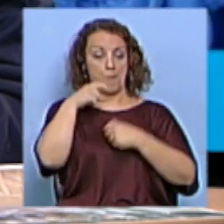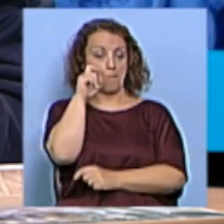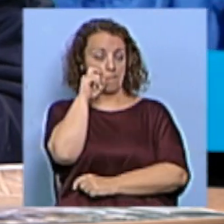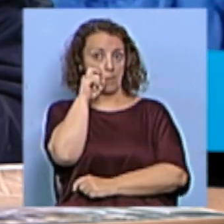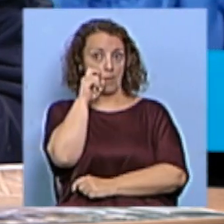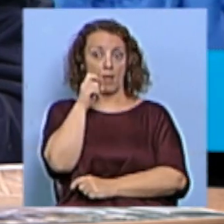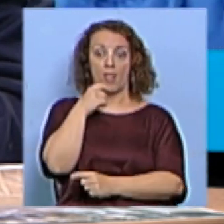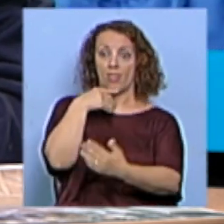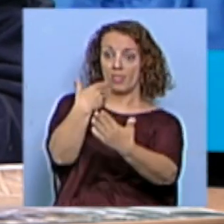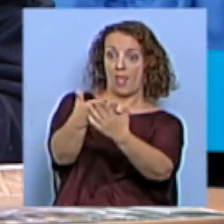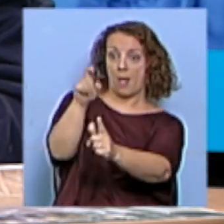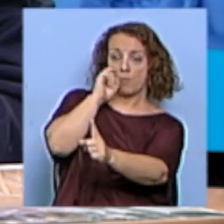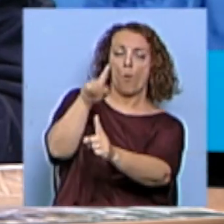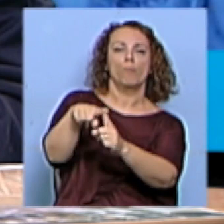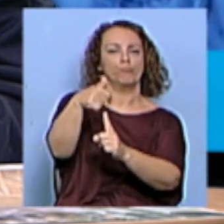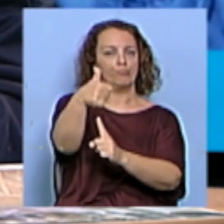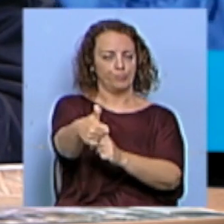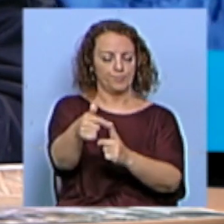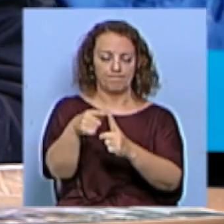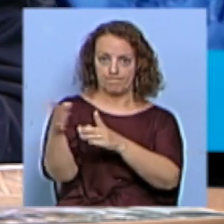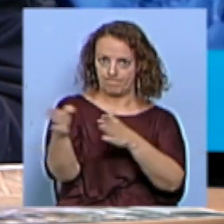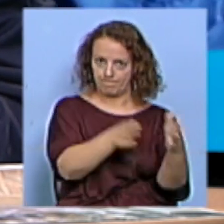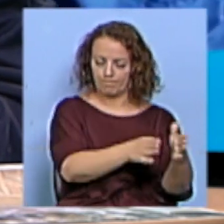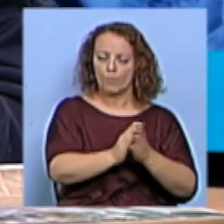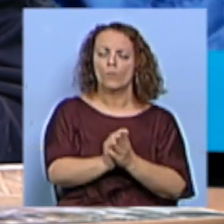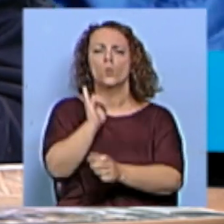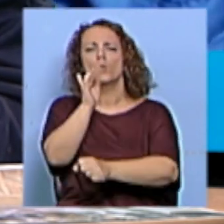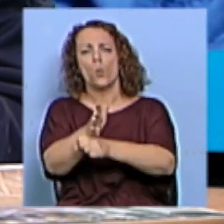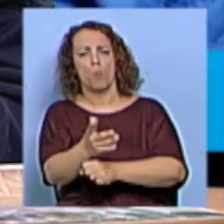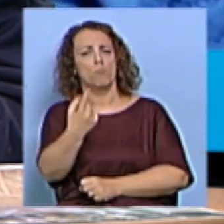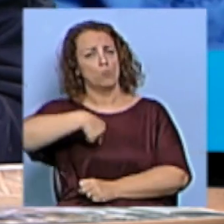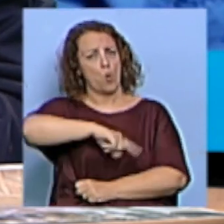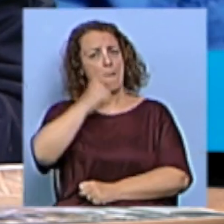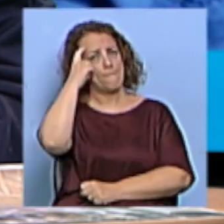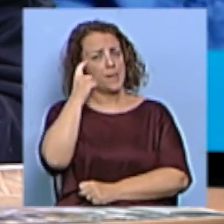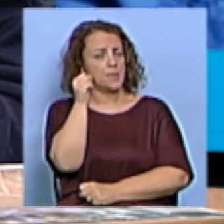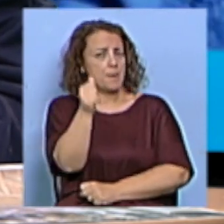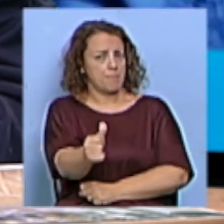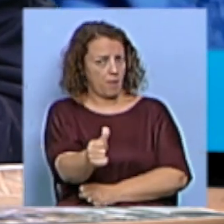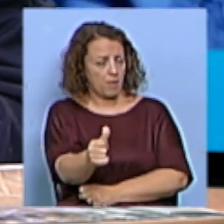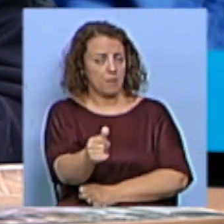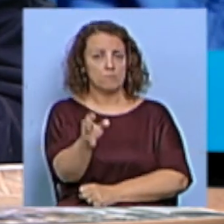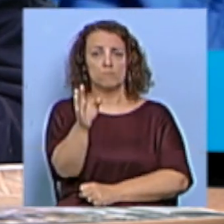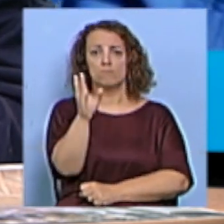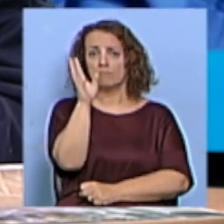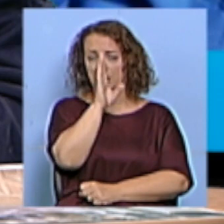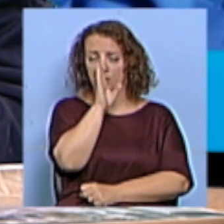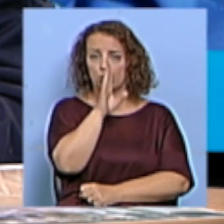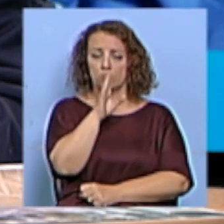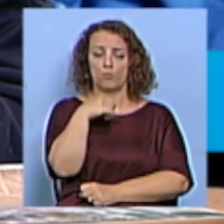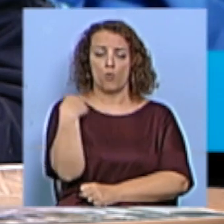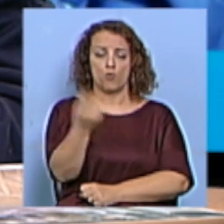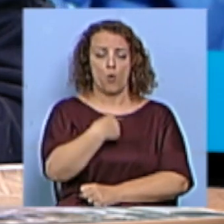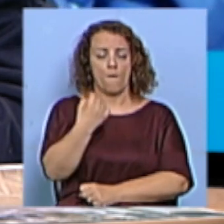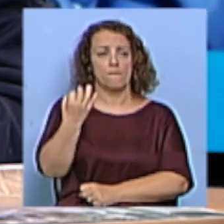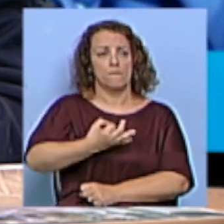uma boa ideia. Por um lado. Por outro lado, também é um bom senso pensar que quando nós estamos